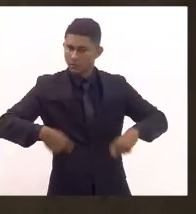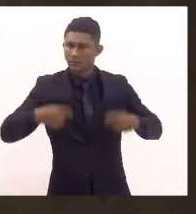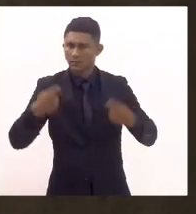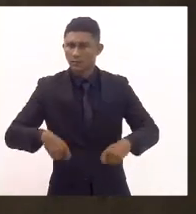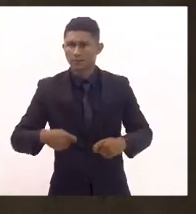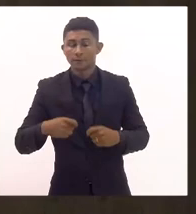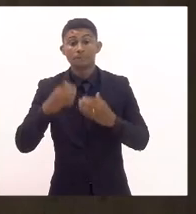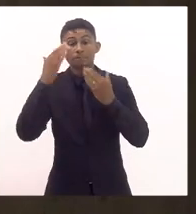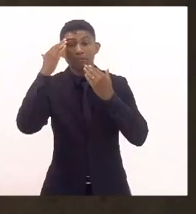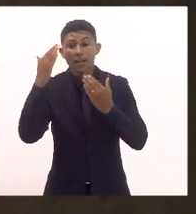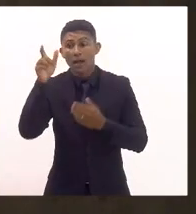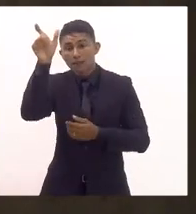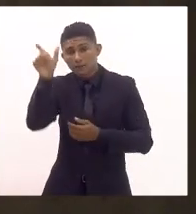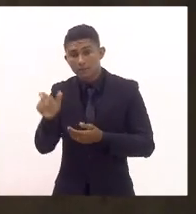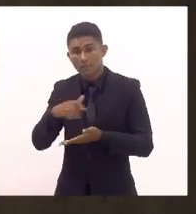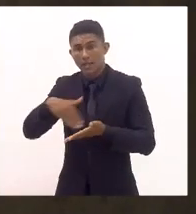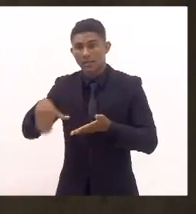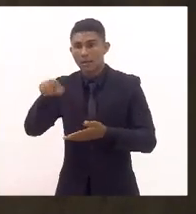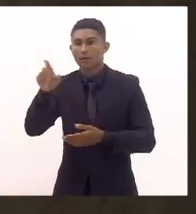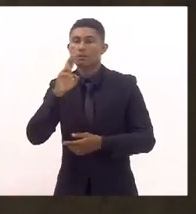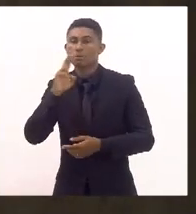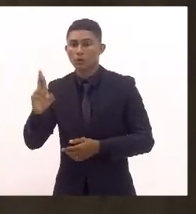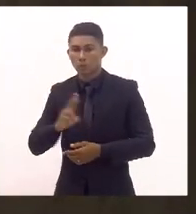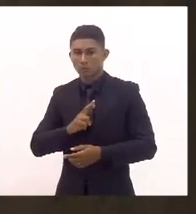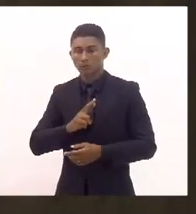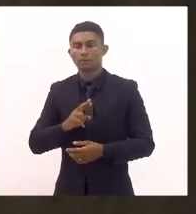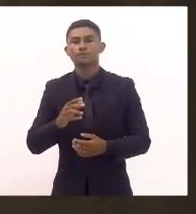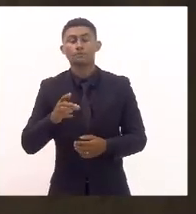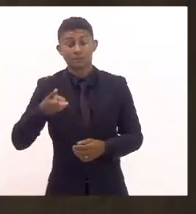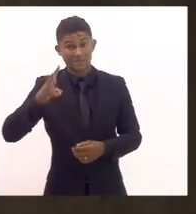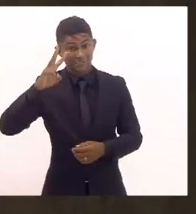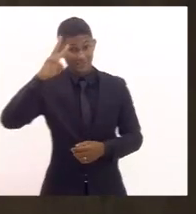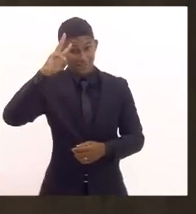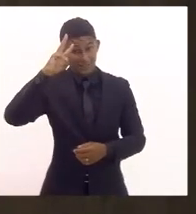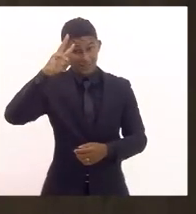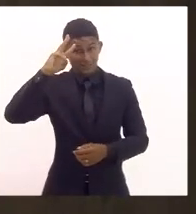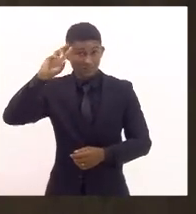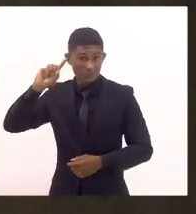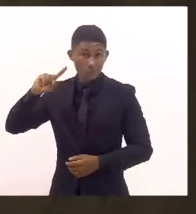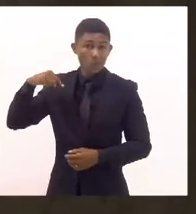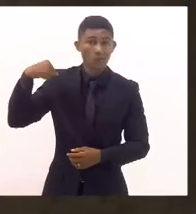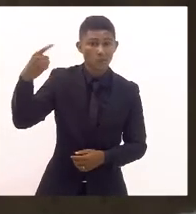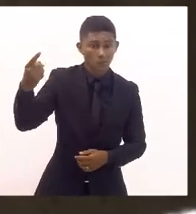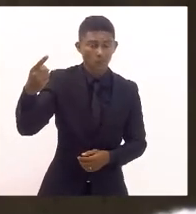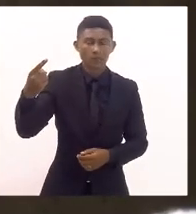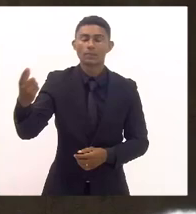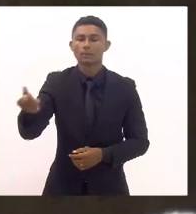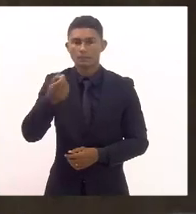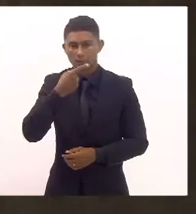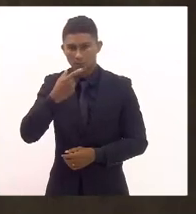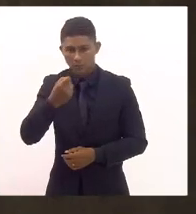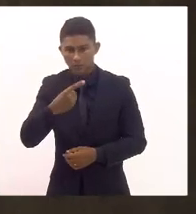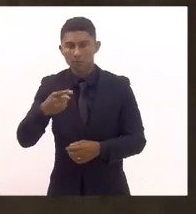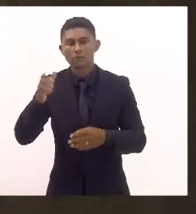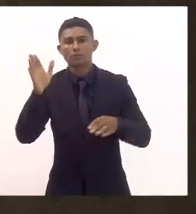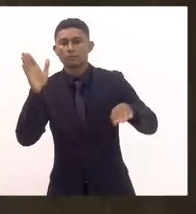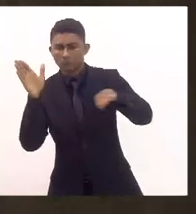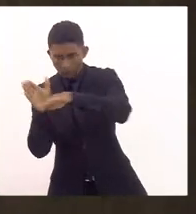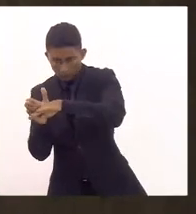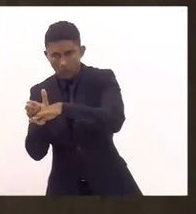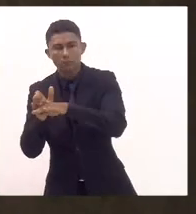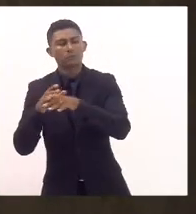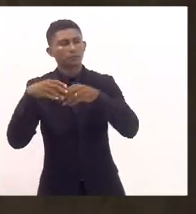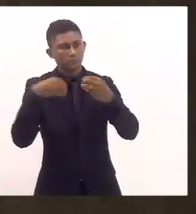secretário pela resposta somente terça-feira da semana que vem essas medicações serão